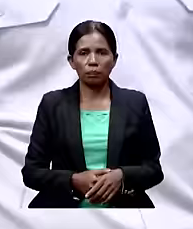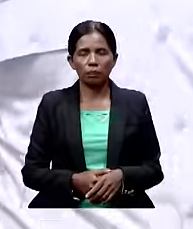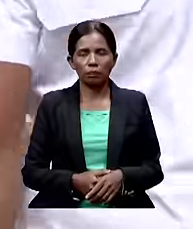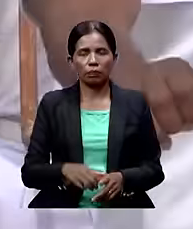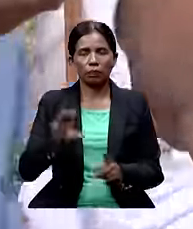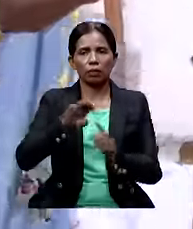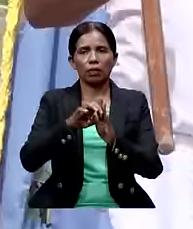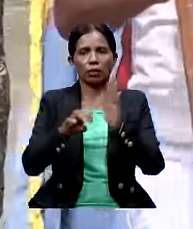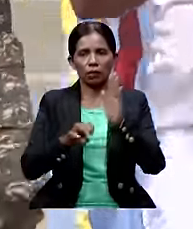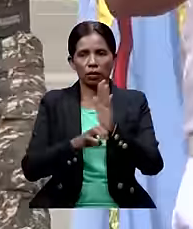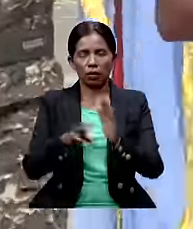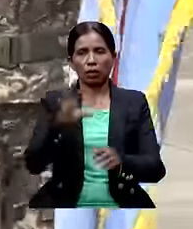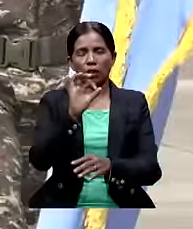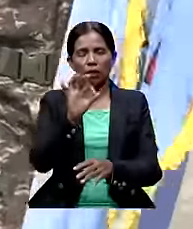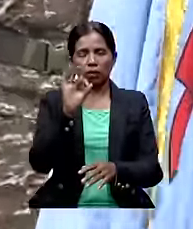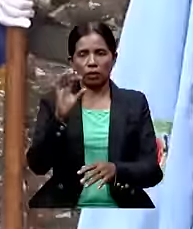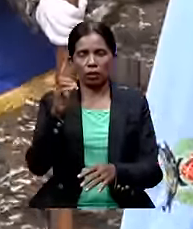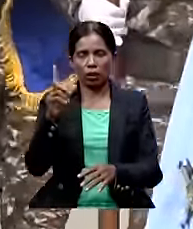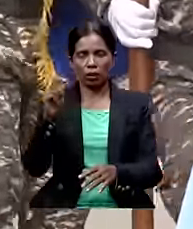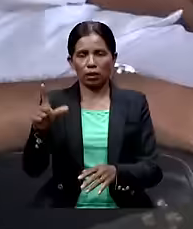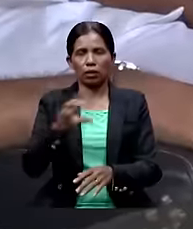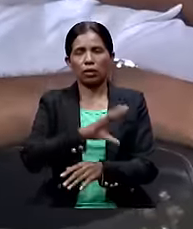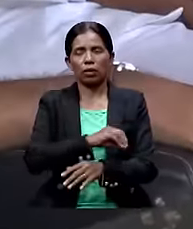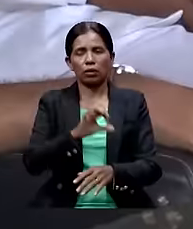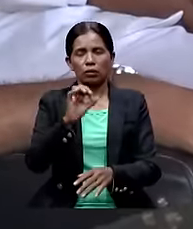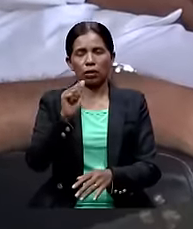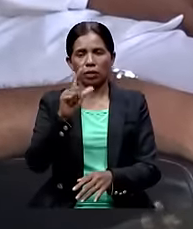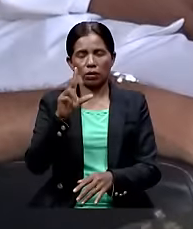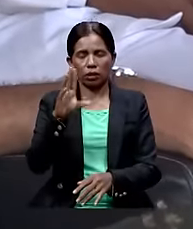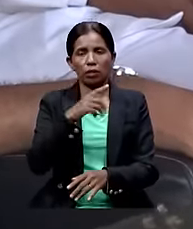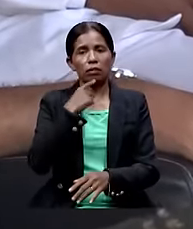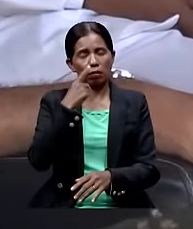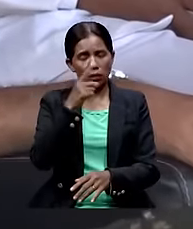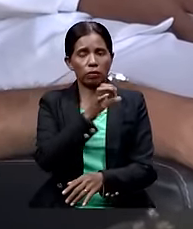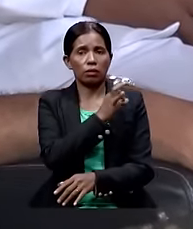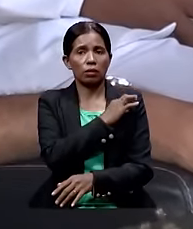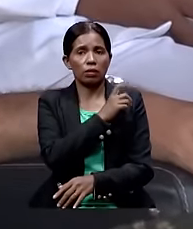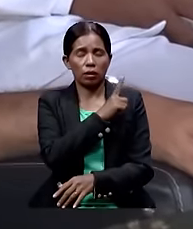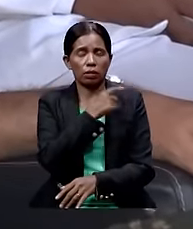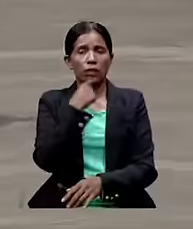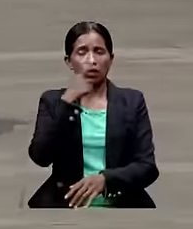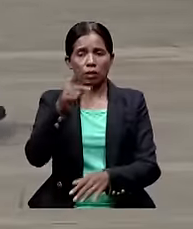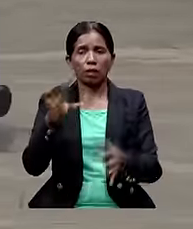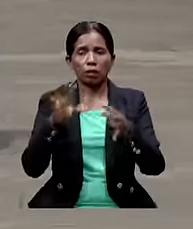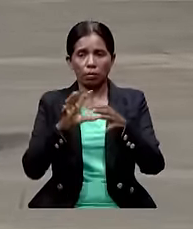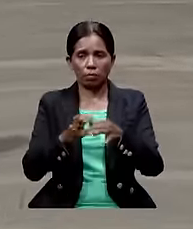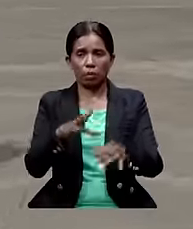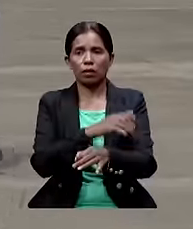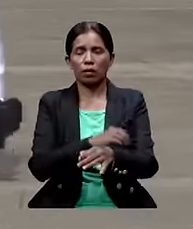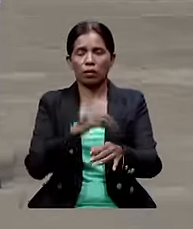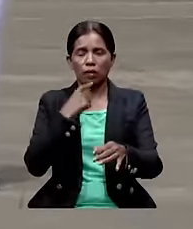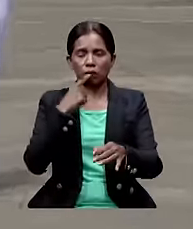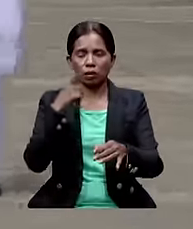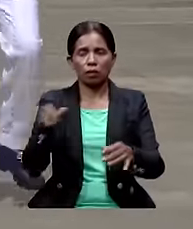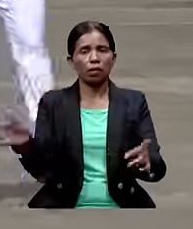Chefe Estado-Maior General FFDTL, Tenente General Faluratelai Kateten, conaba membro FFDTL, Rússia Componente Naval,